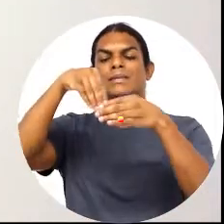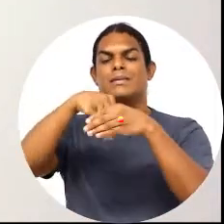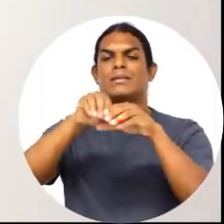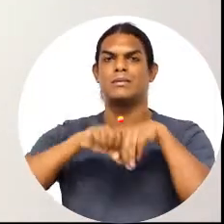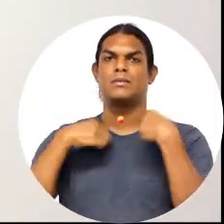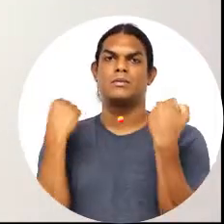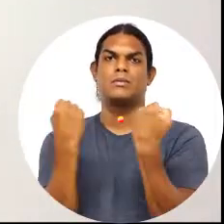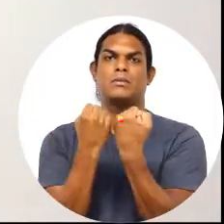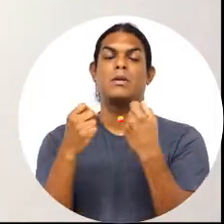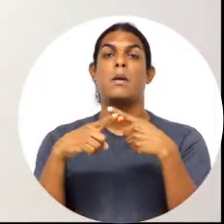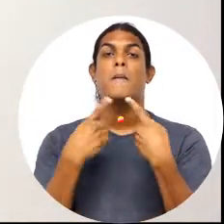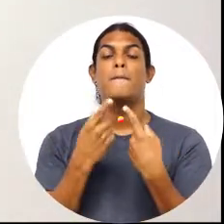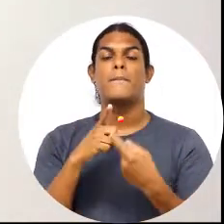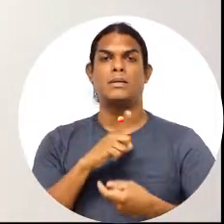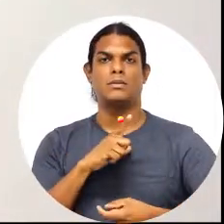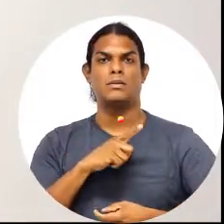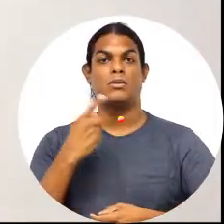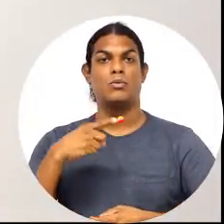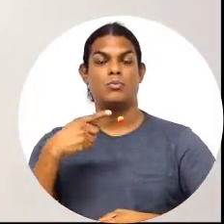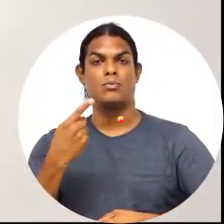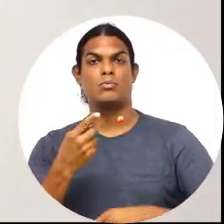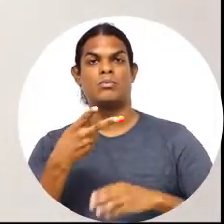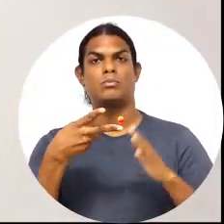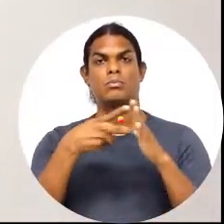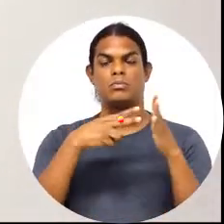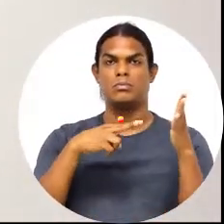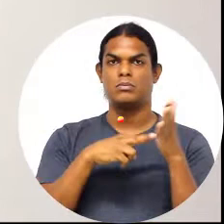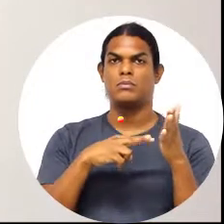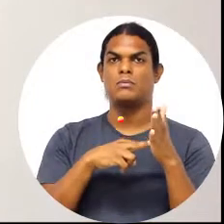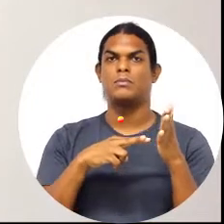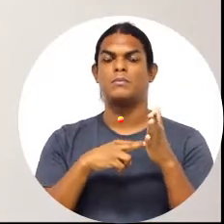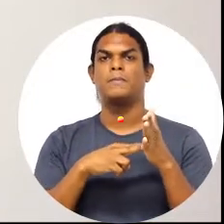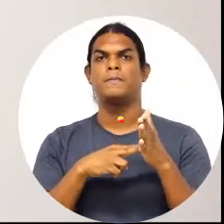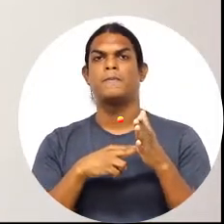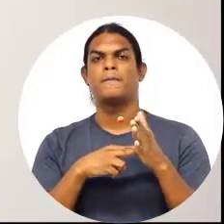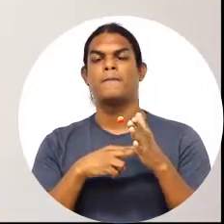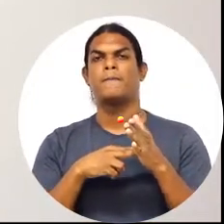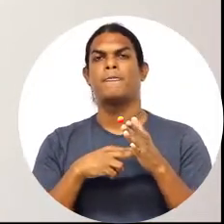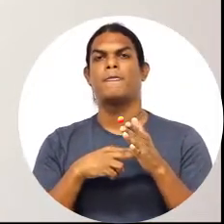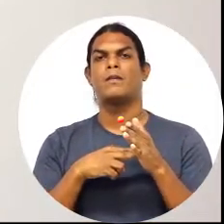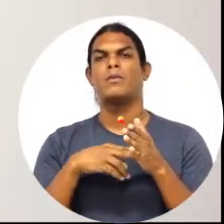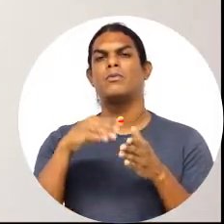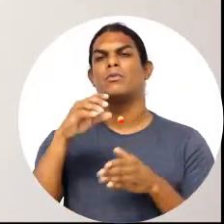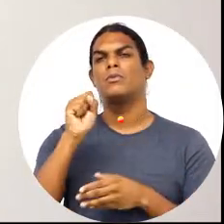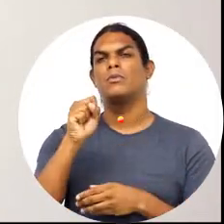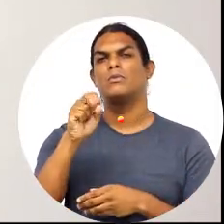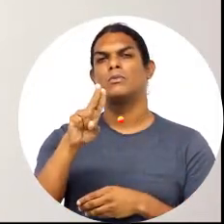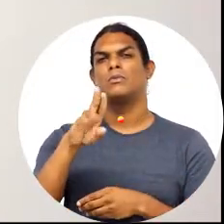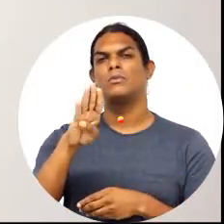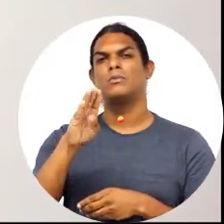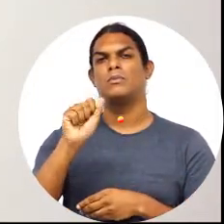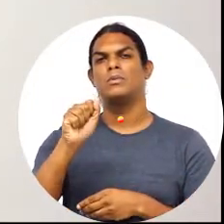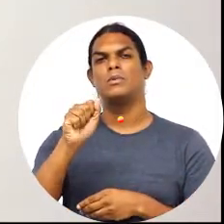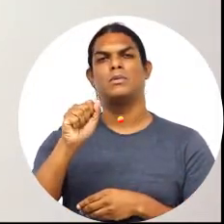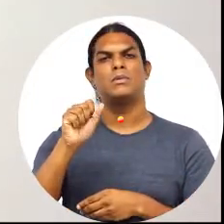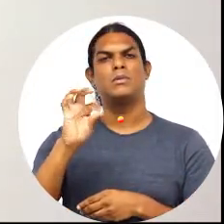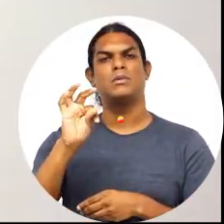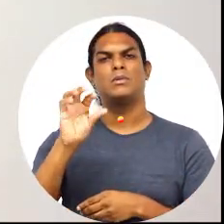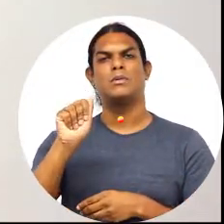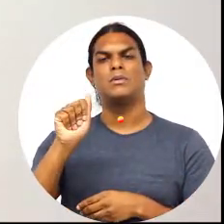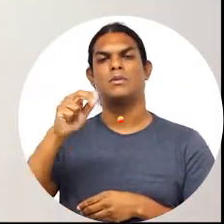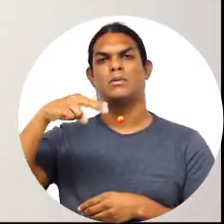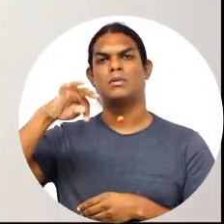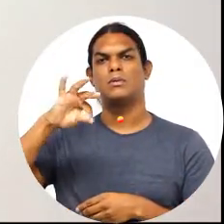sociedade. Mas existe um outro sentido de cidadania, que é o sentido substantivo. E o sentido